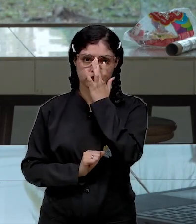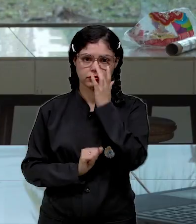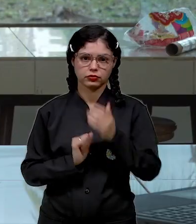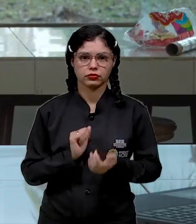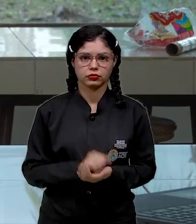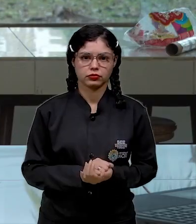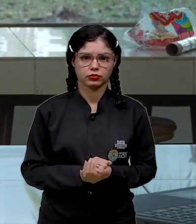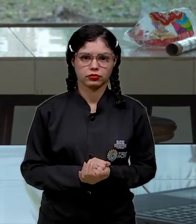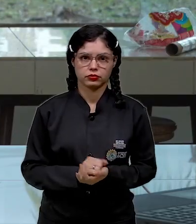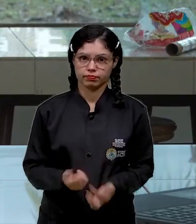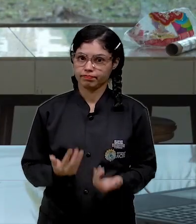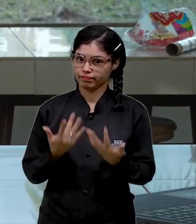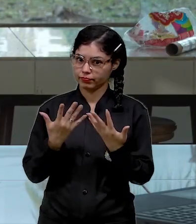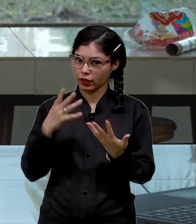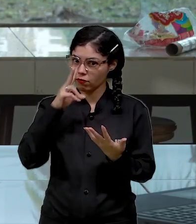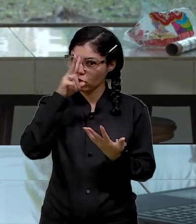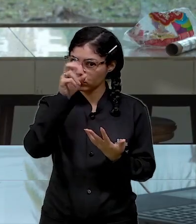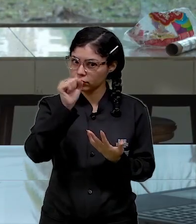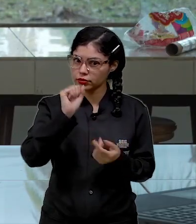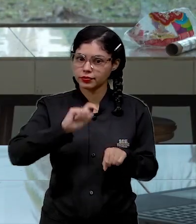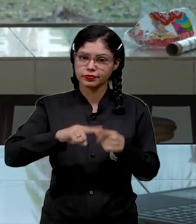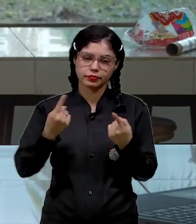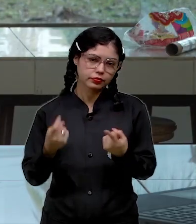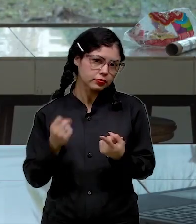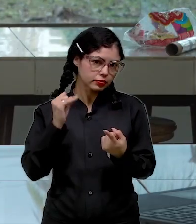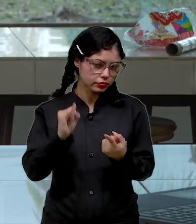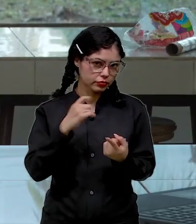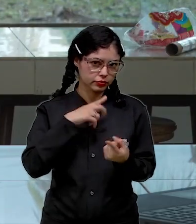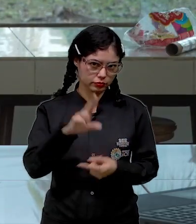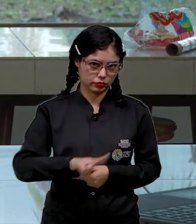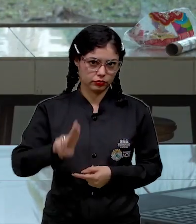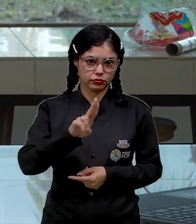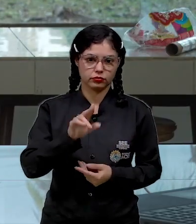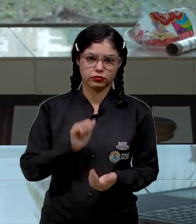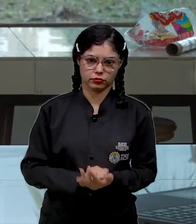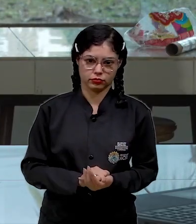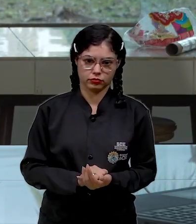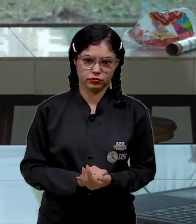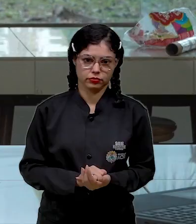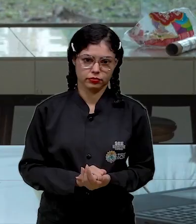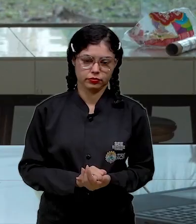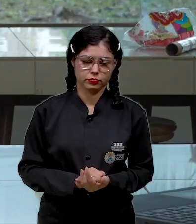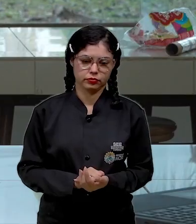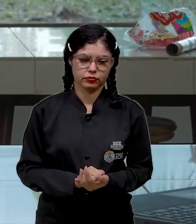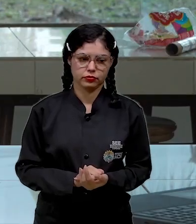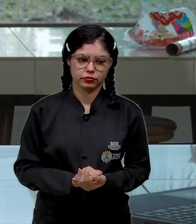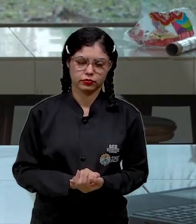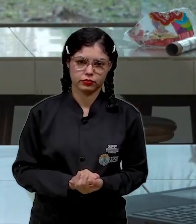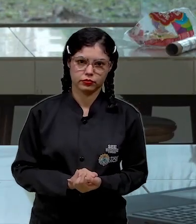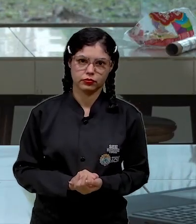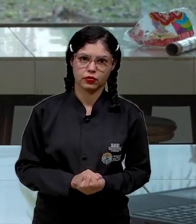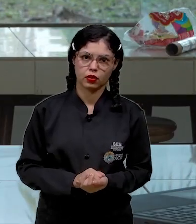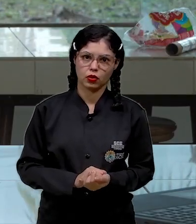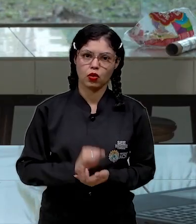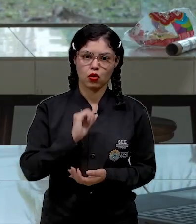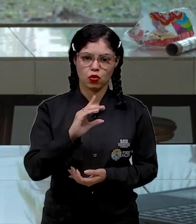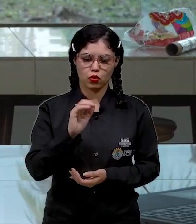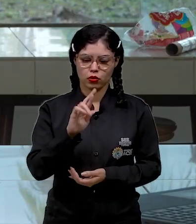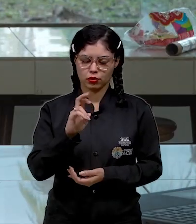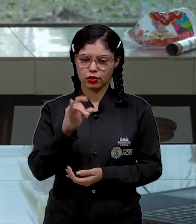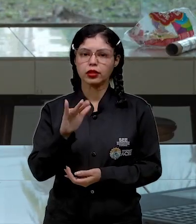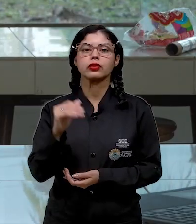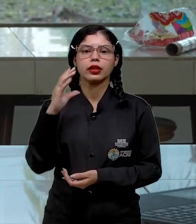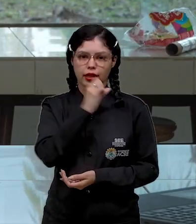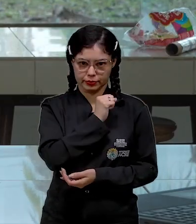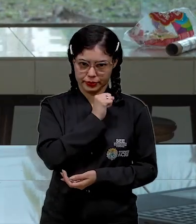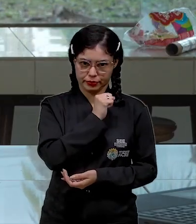acético não é um ácido tão forte. Talvez se a gente usasse ali um ácido sulfúrico, um ácido clorídrico, né, essa reação aqui ia ser